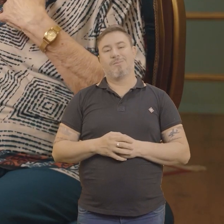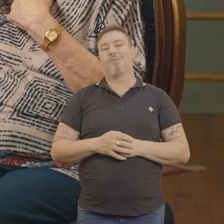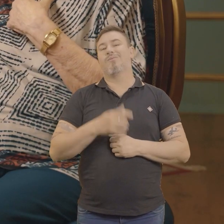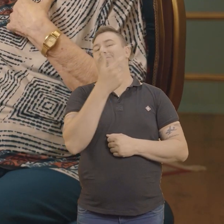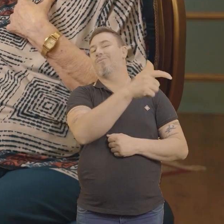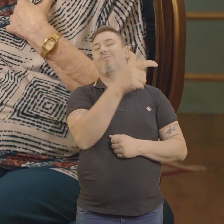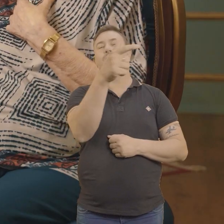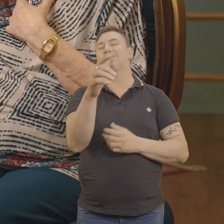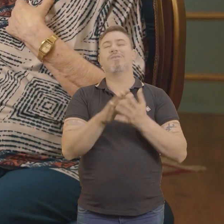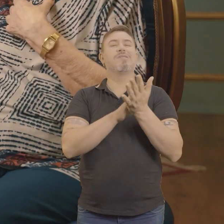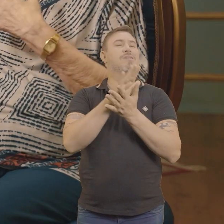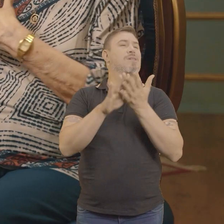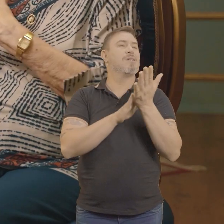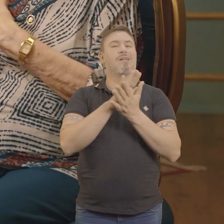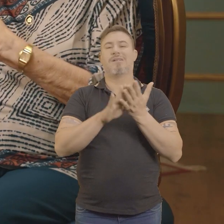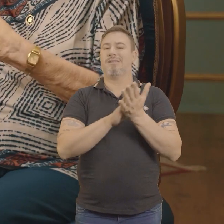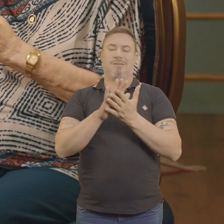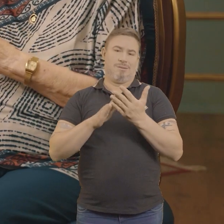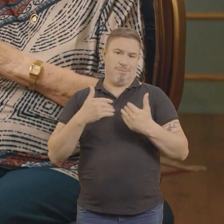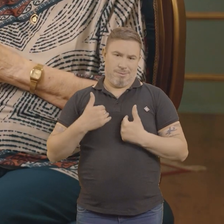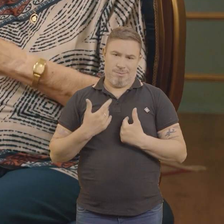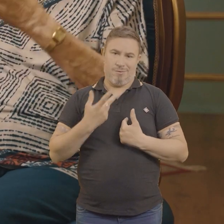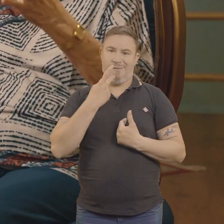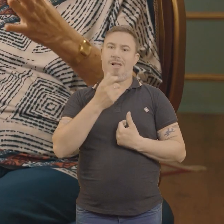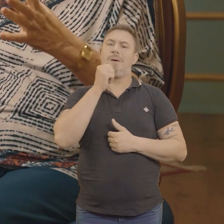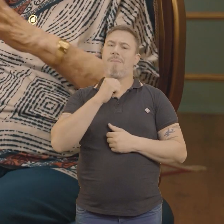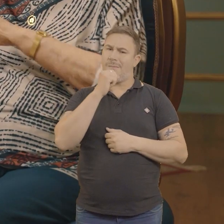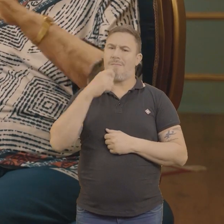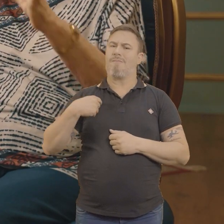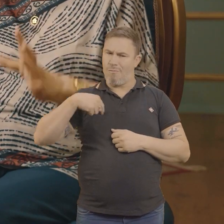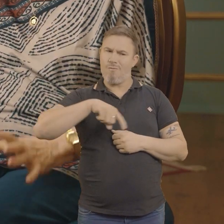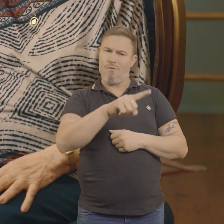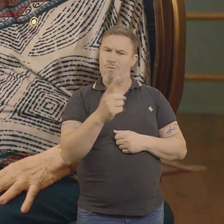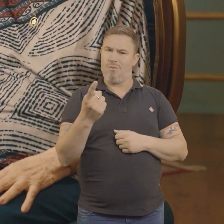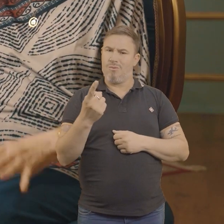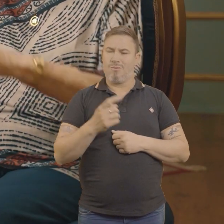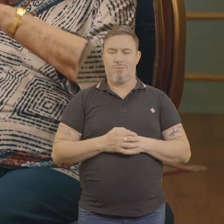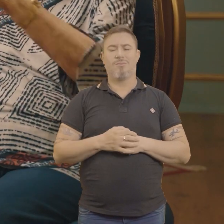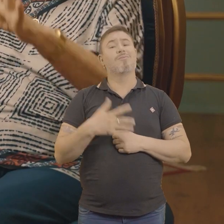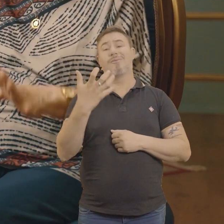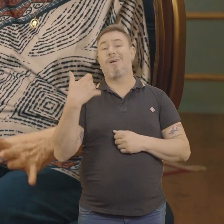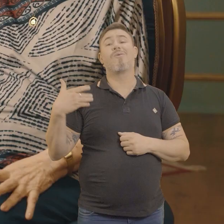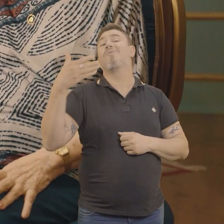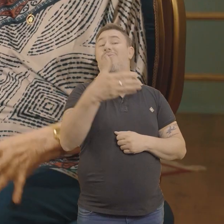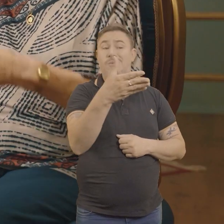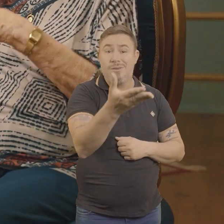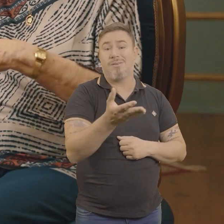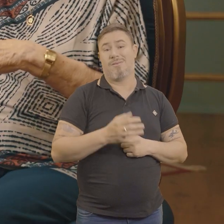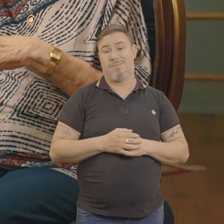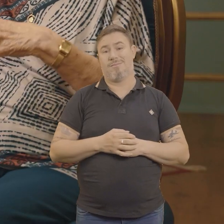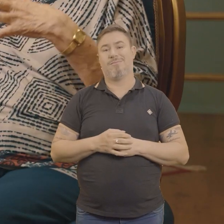tinha nada de aula para mim, eu falava para minha mãe que ia para lá, eu ia para lá. Eu queria ir para lá.